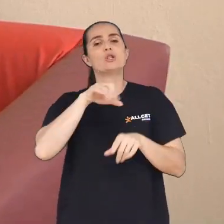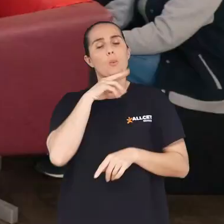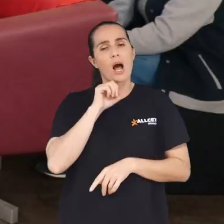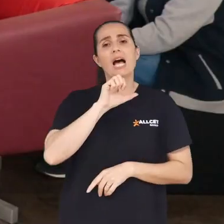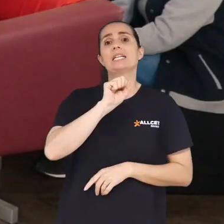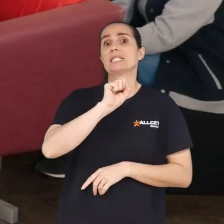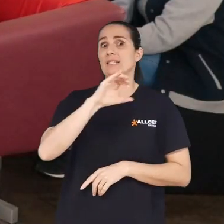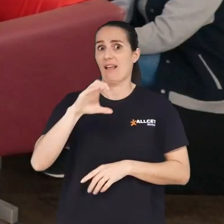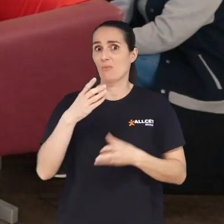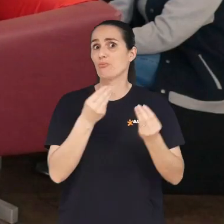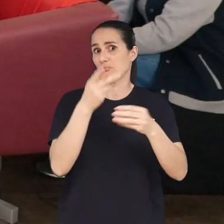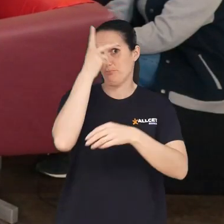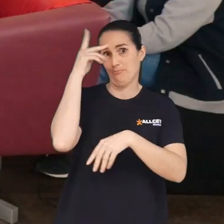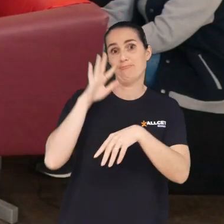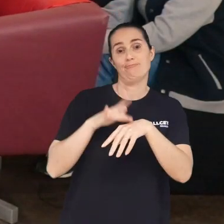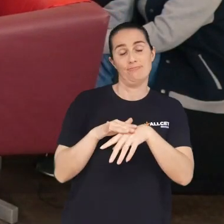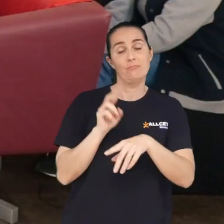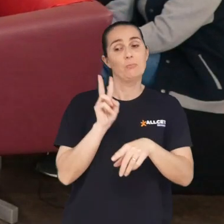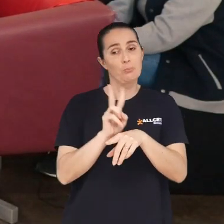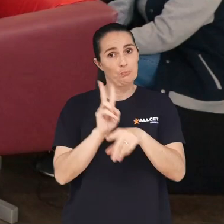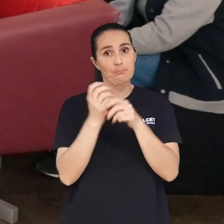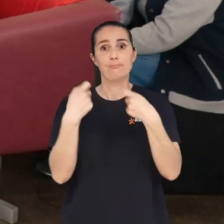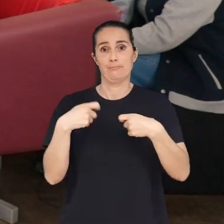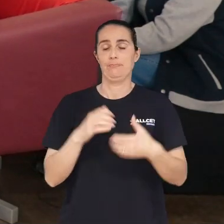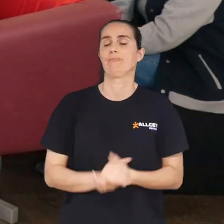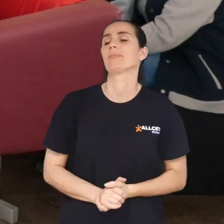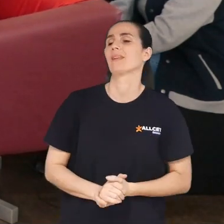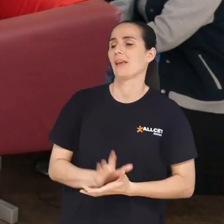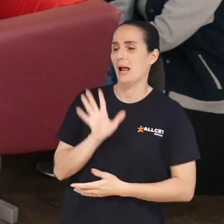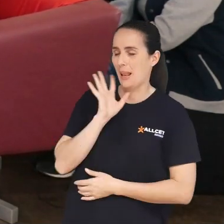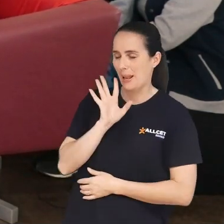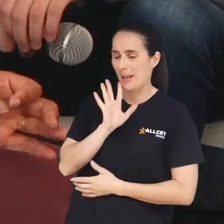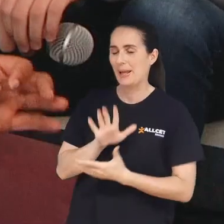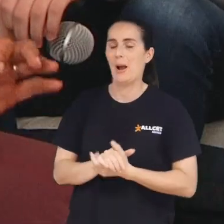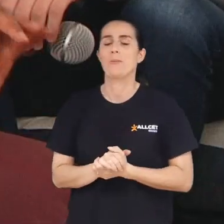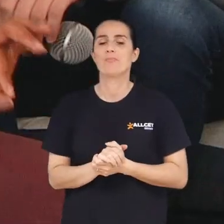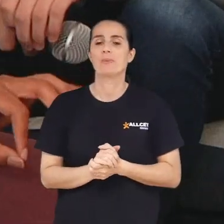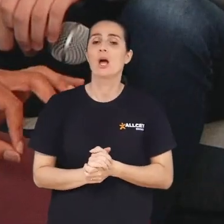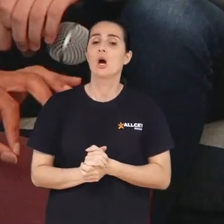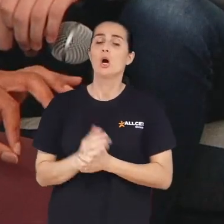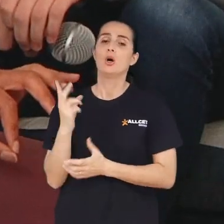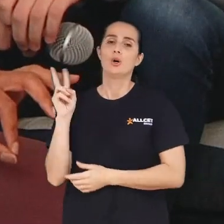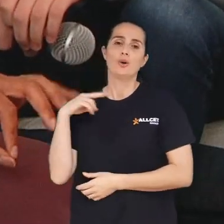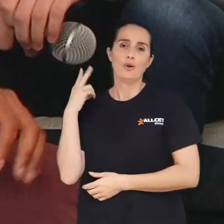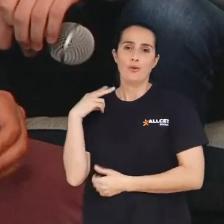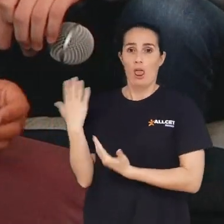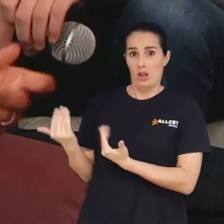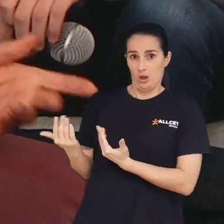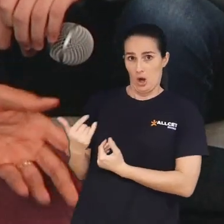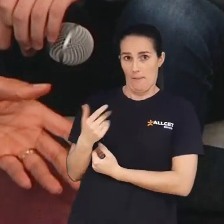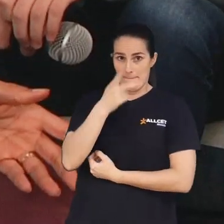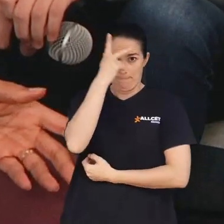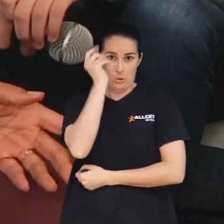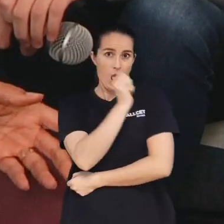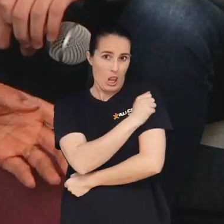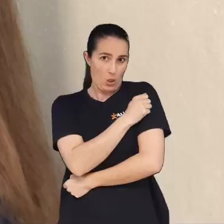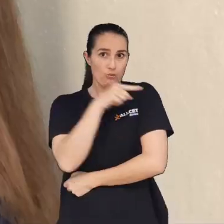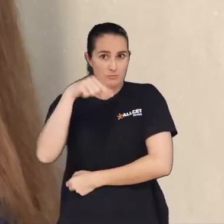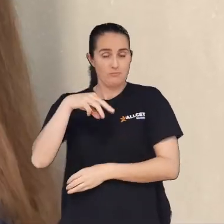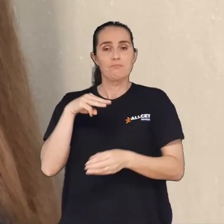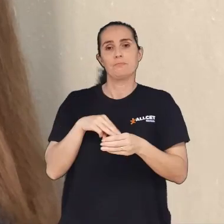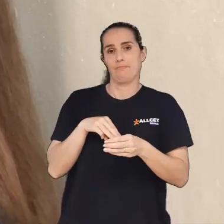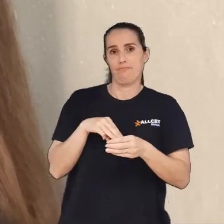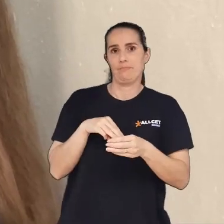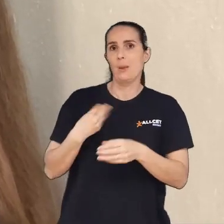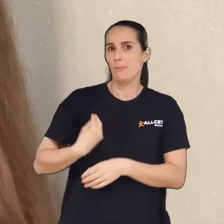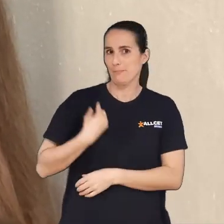Catarina. Bacana, vereador. Os vereadores mirins são estudantes do nosso município. Estão